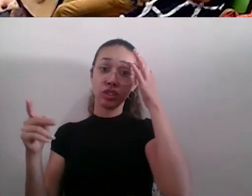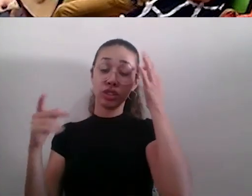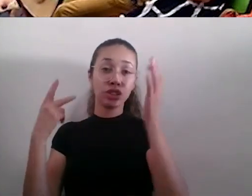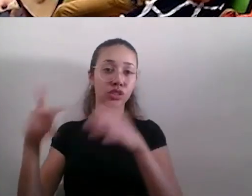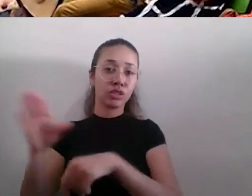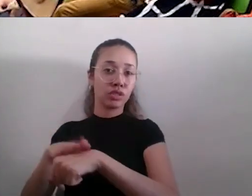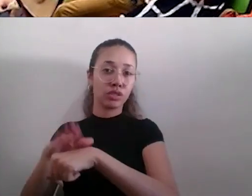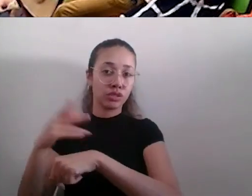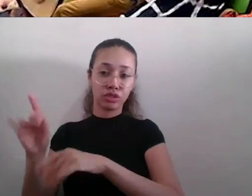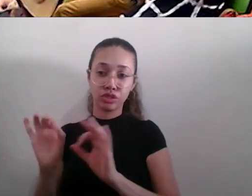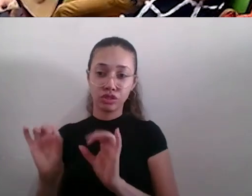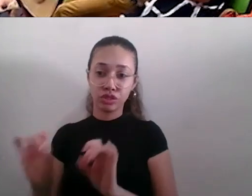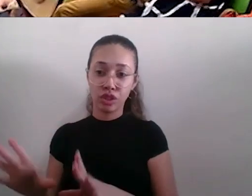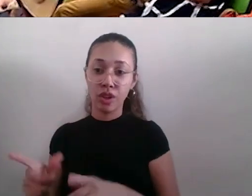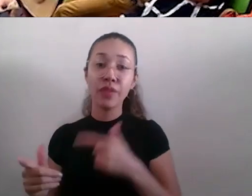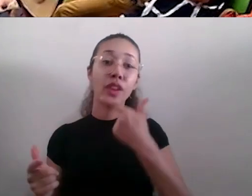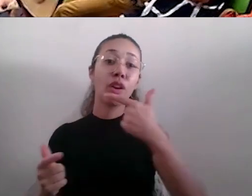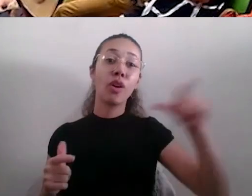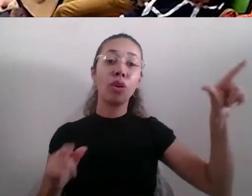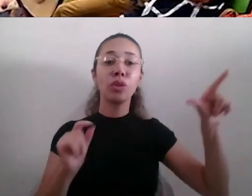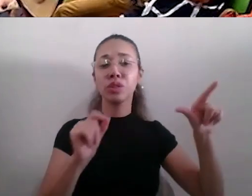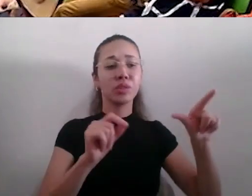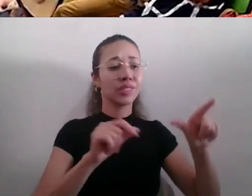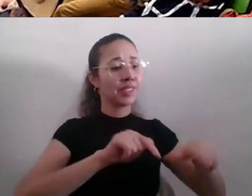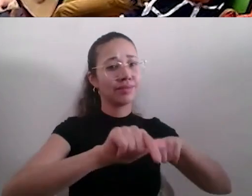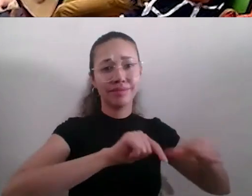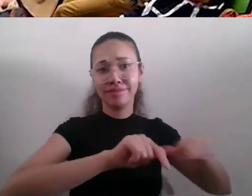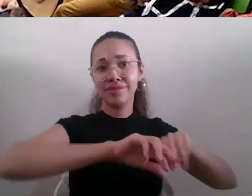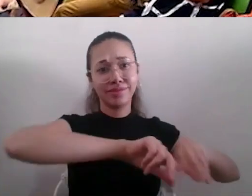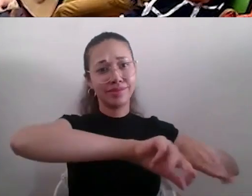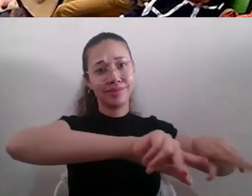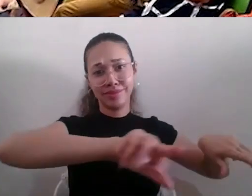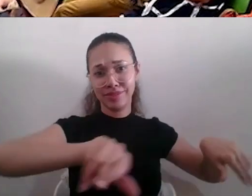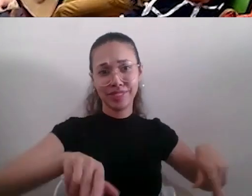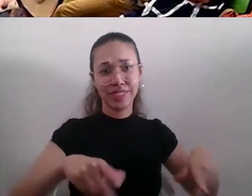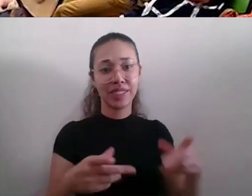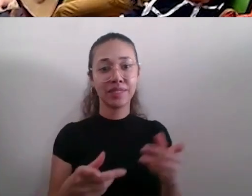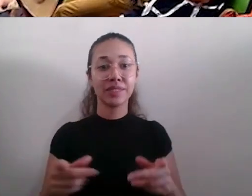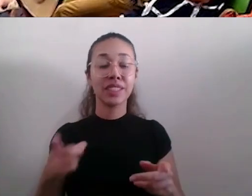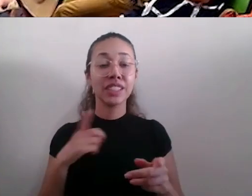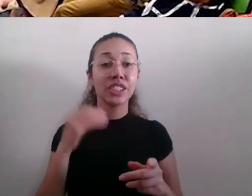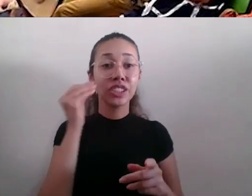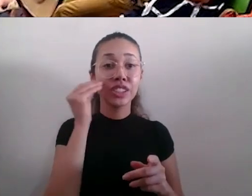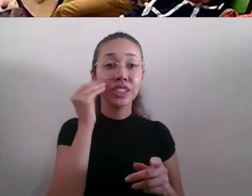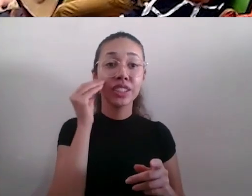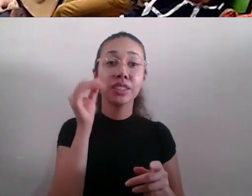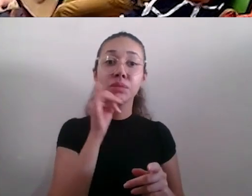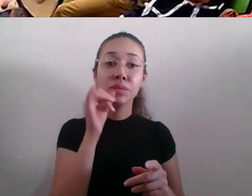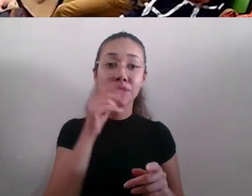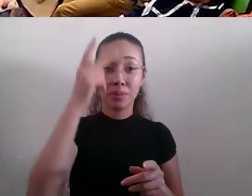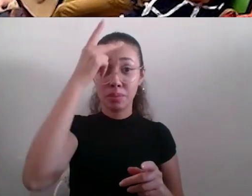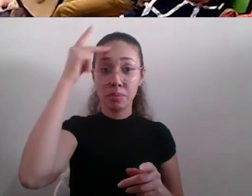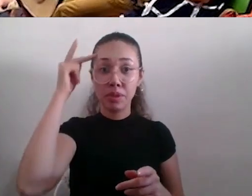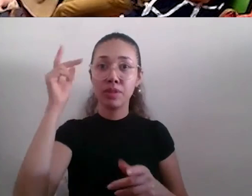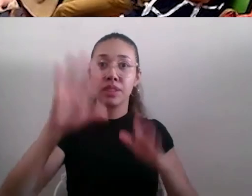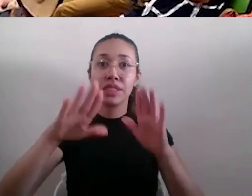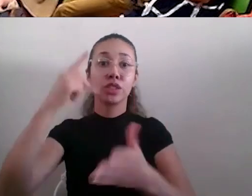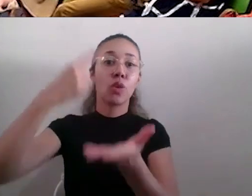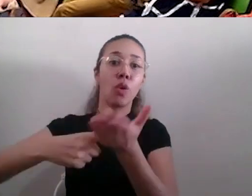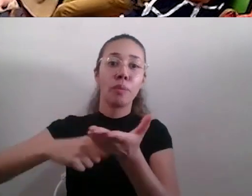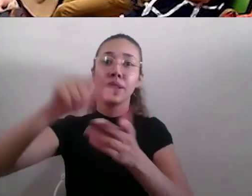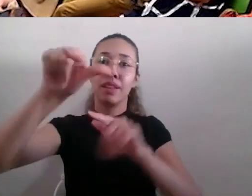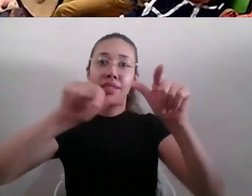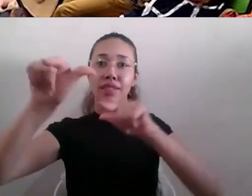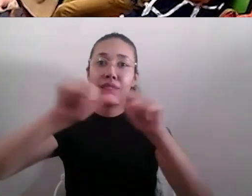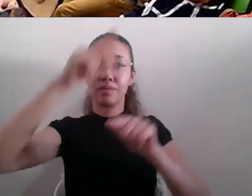produção. Os outros fazem tudo. E a gente tenta trabalhar com freela, porque, enfim, nós somos localizados no Rio de Janeiro, a gente tem